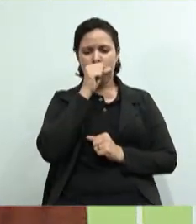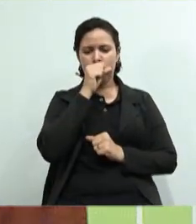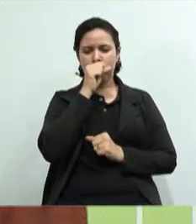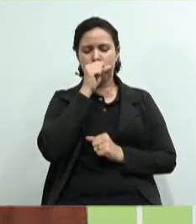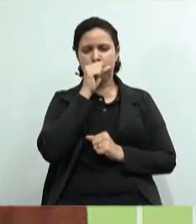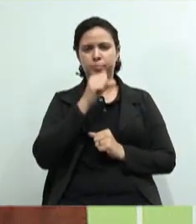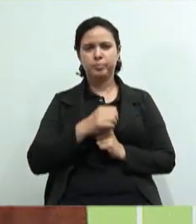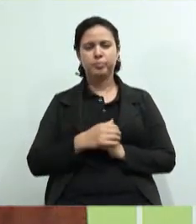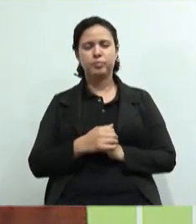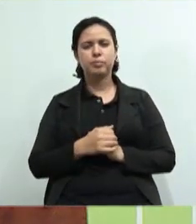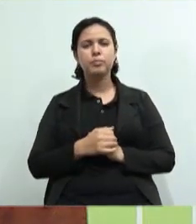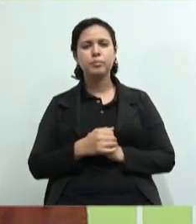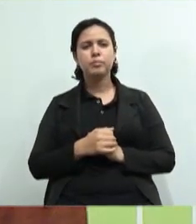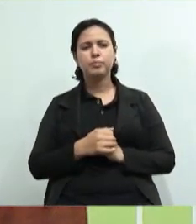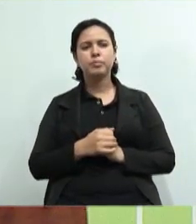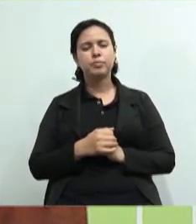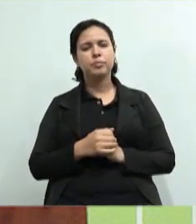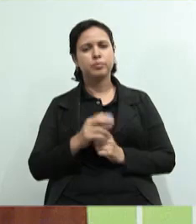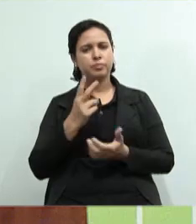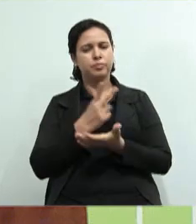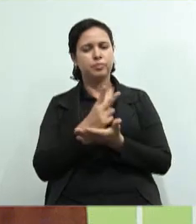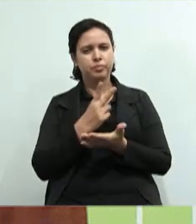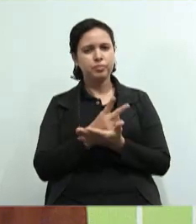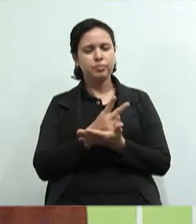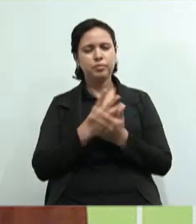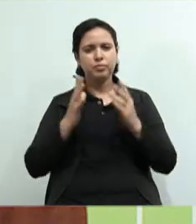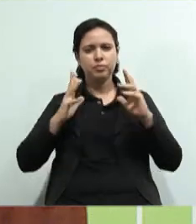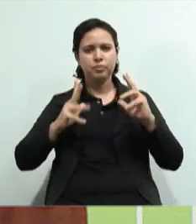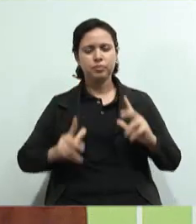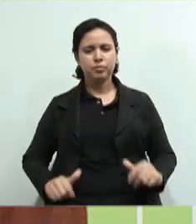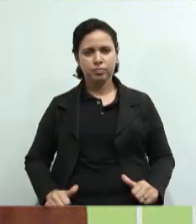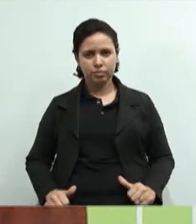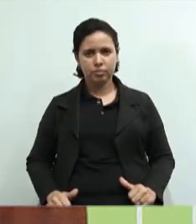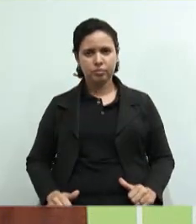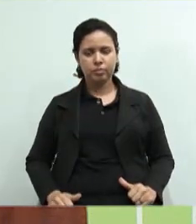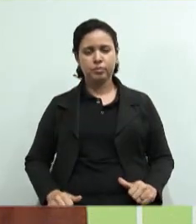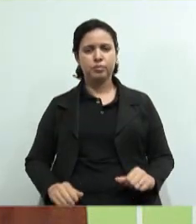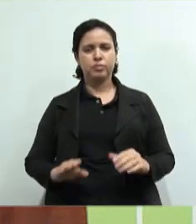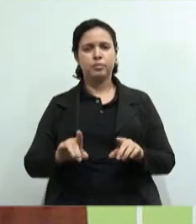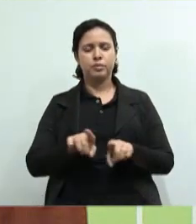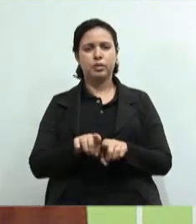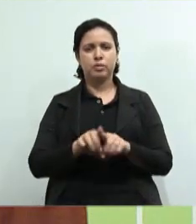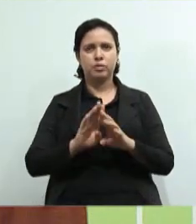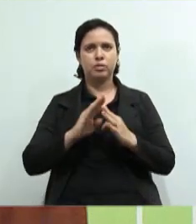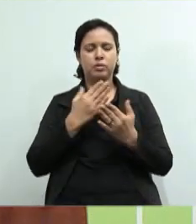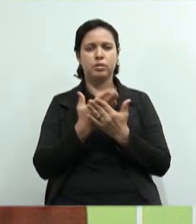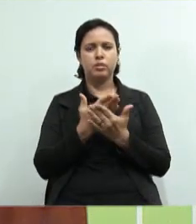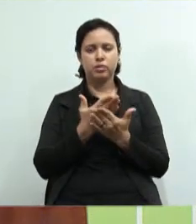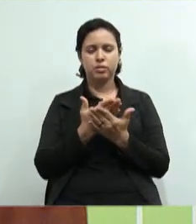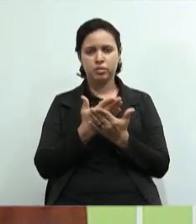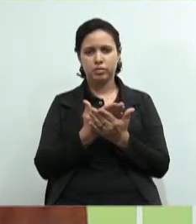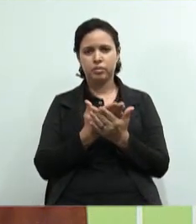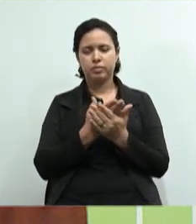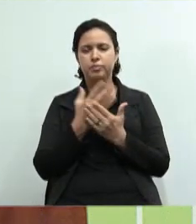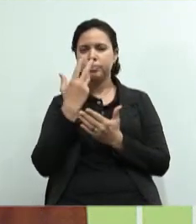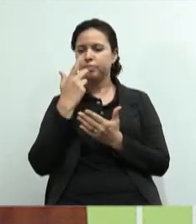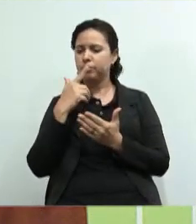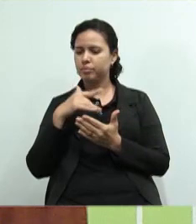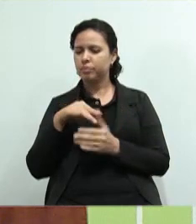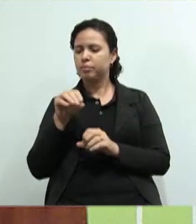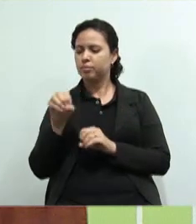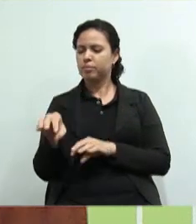de deixar tudo limpo do jeito que encontrou. Inclusive nas escolas, as crianças pequenas, elas